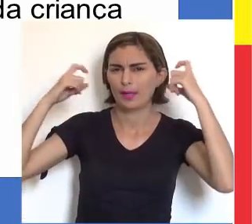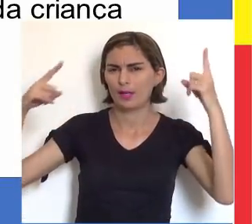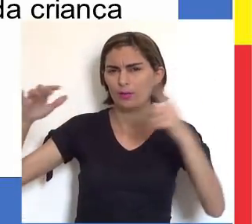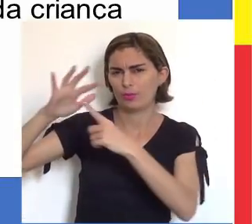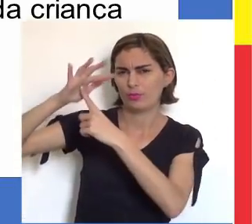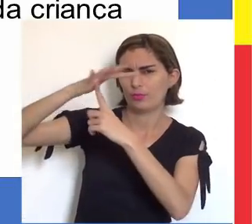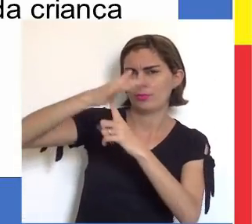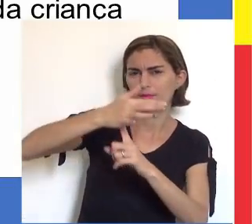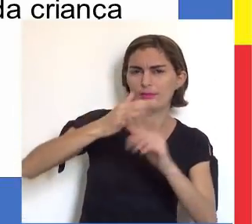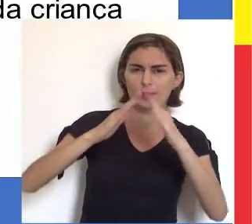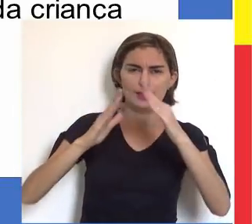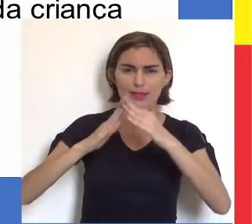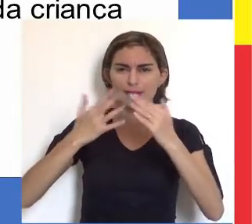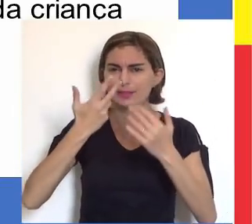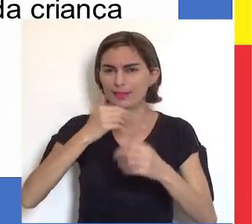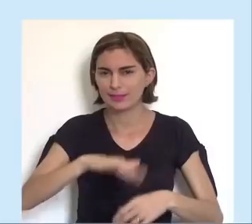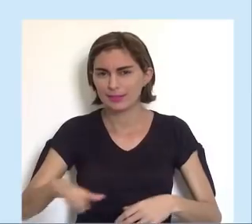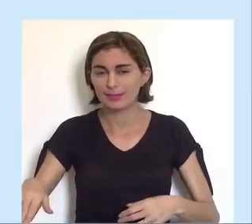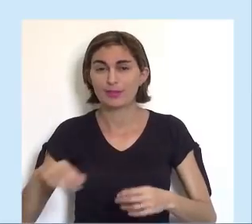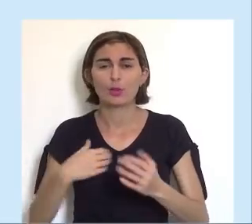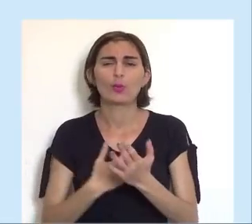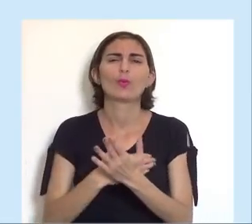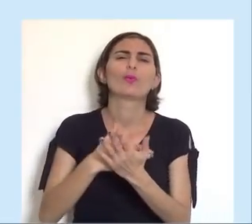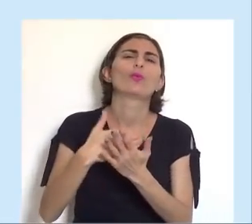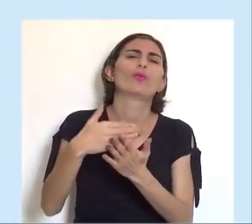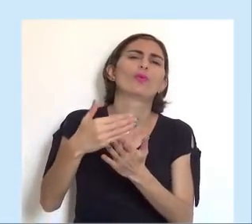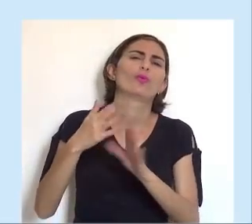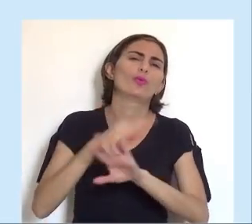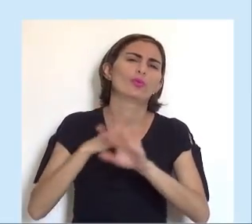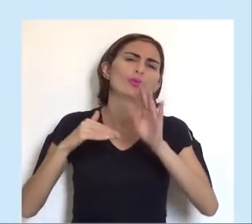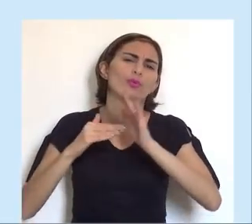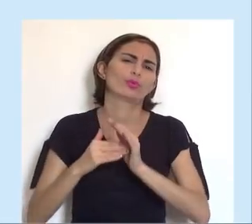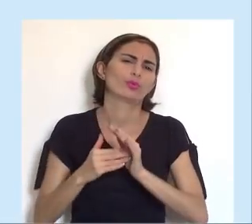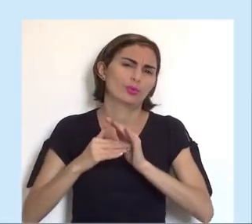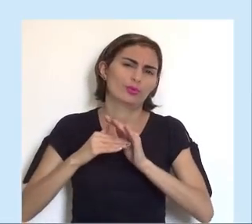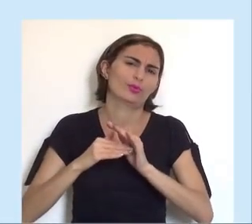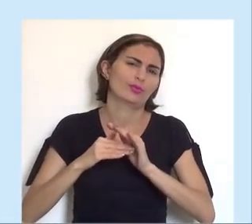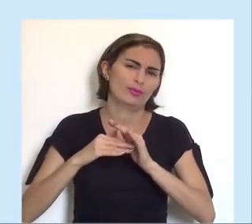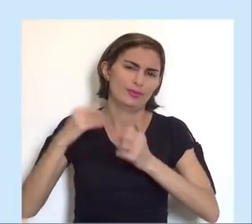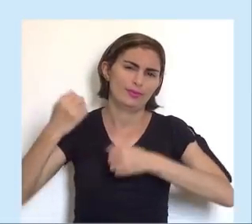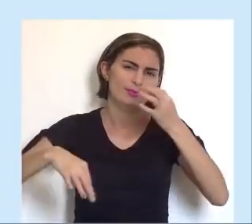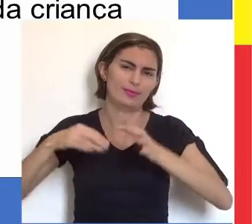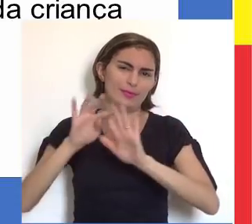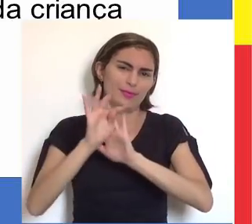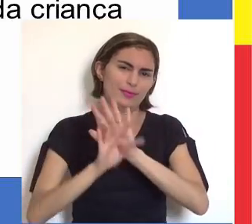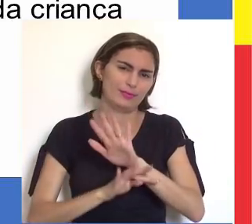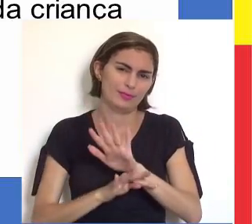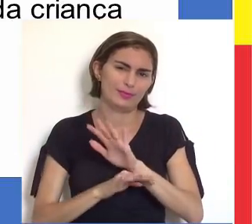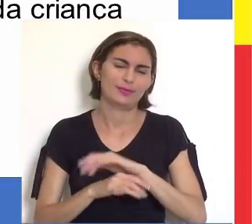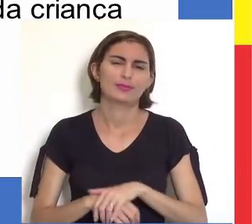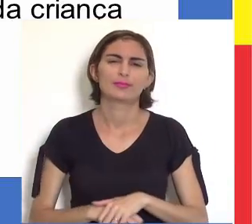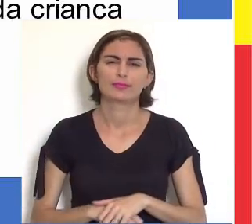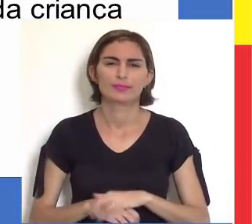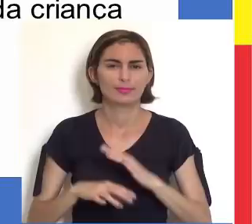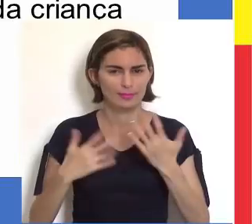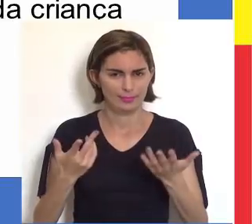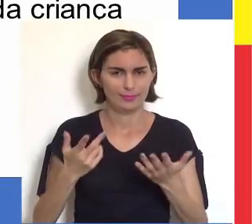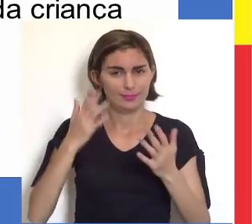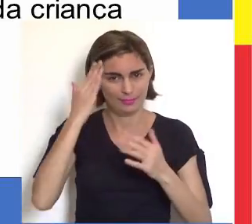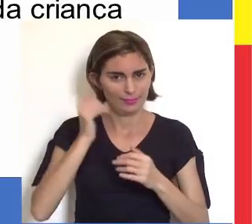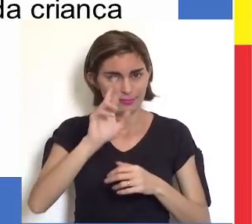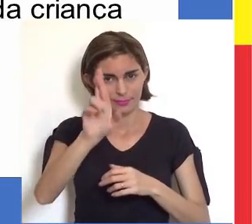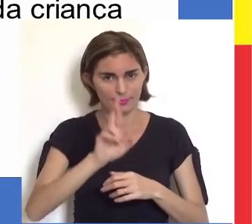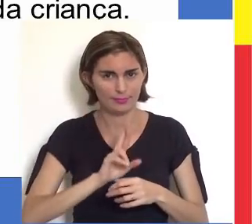helicóptero na casa da criança? O que é que deu origem a todos os fatos narrados nesse texto? Já sabe a